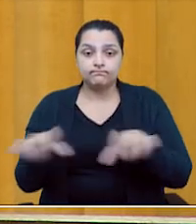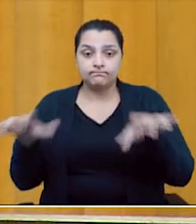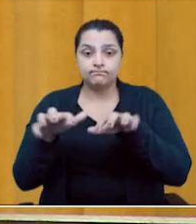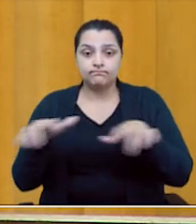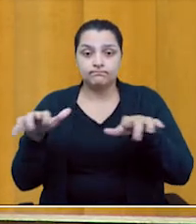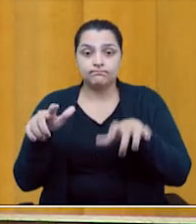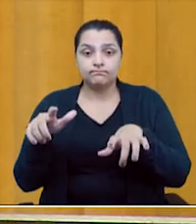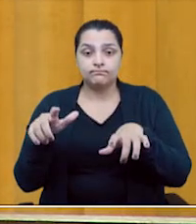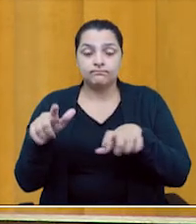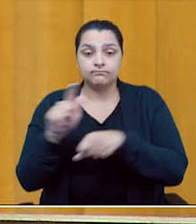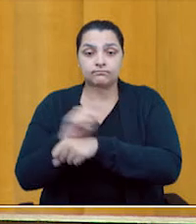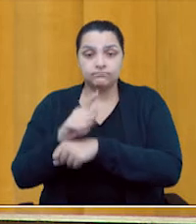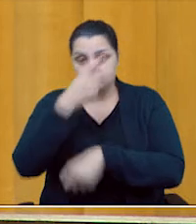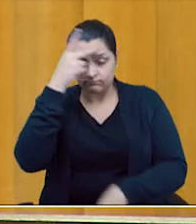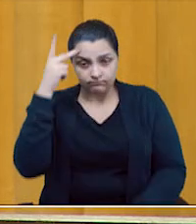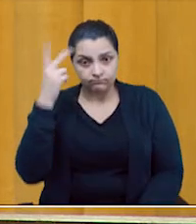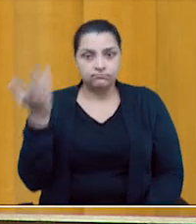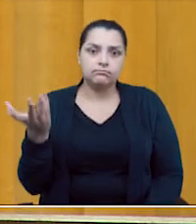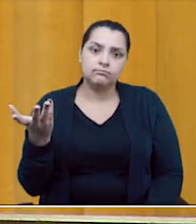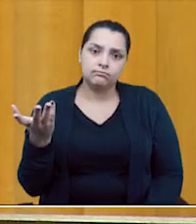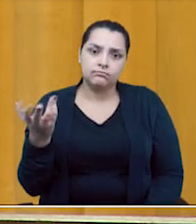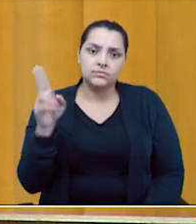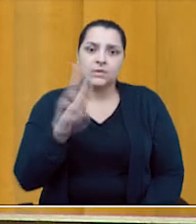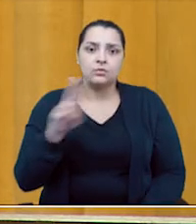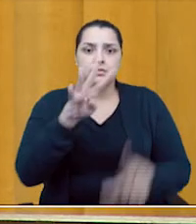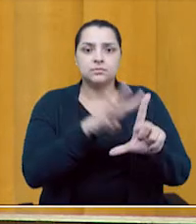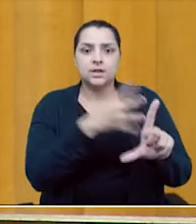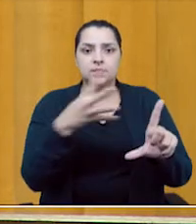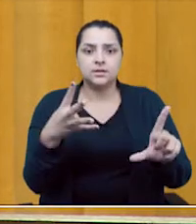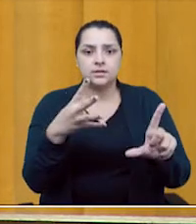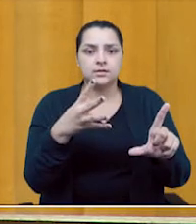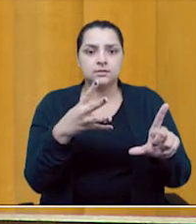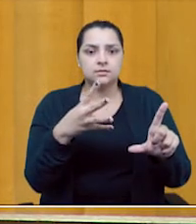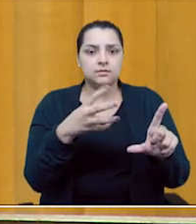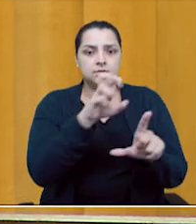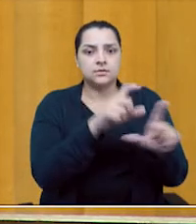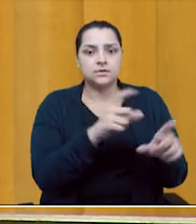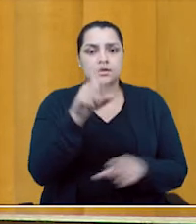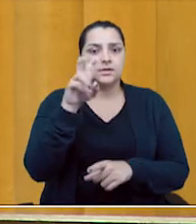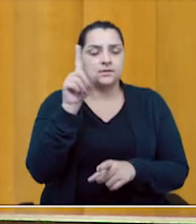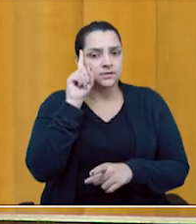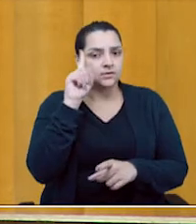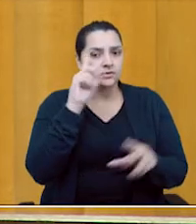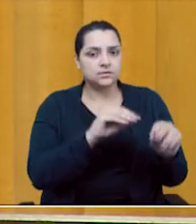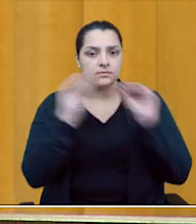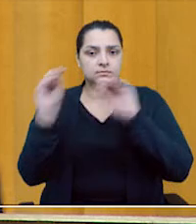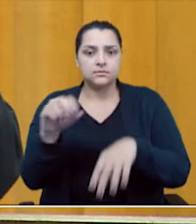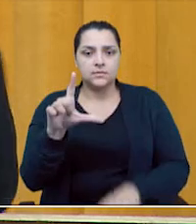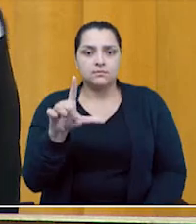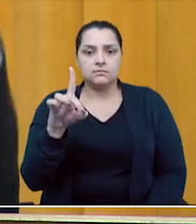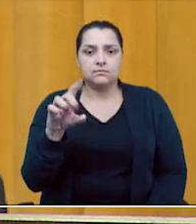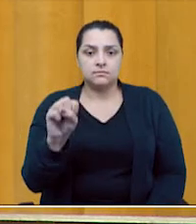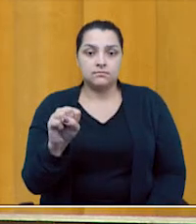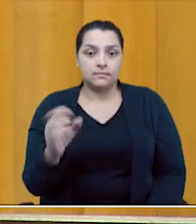tribunal. Resumindo, eles usam planilha do Excel e depois exportam a cada 15 dias para informar as LTS. Isso o